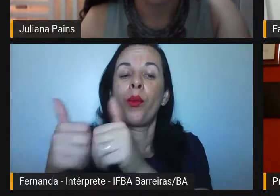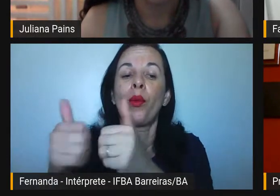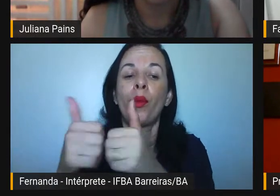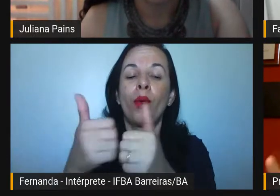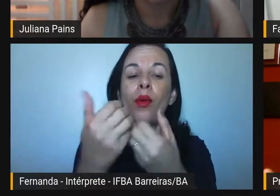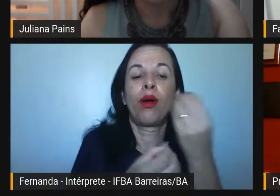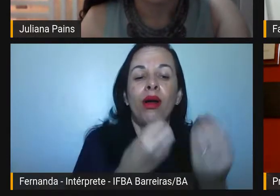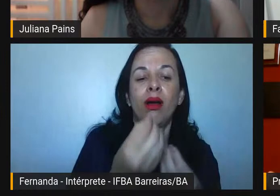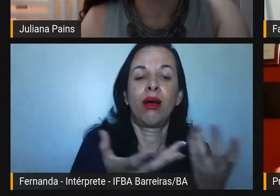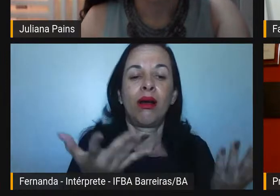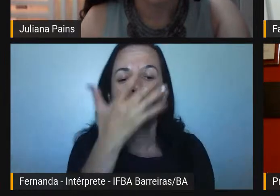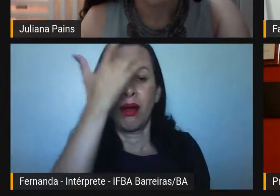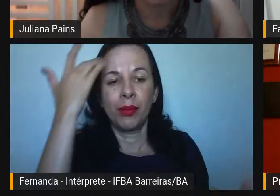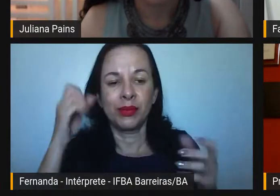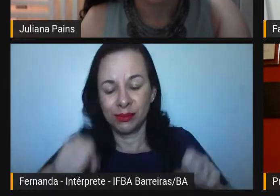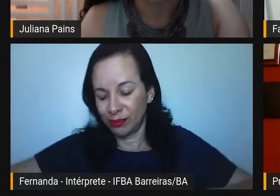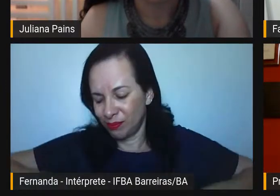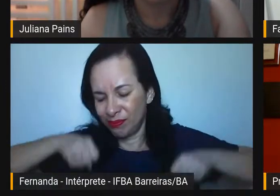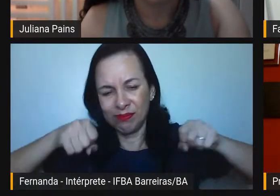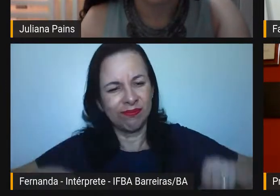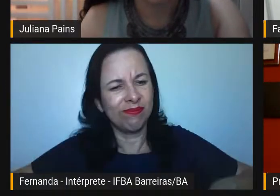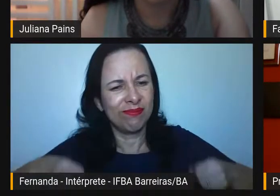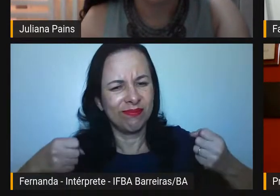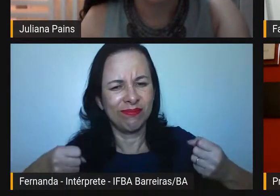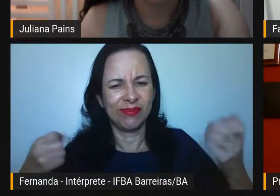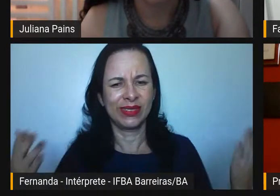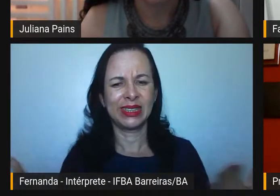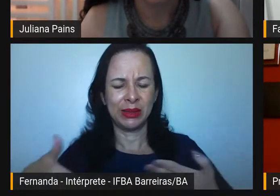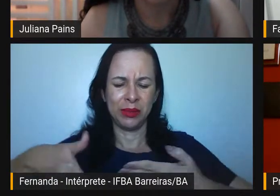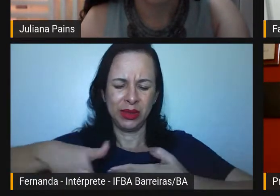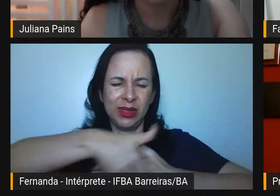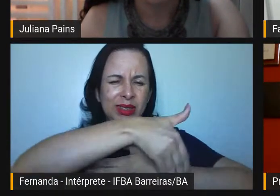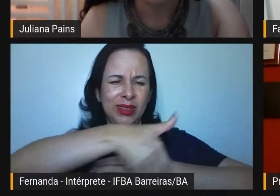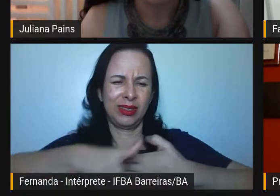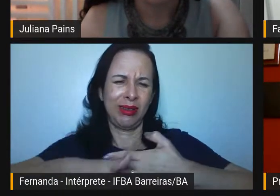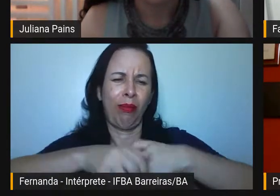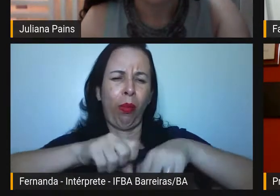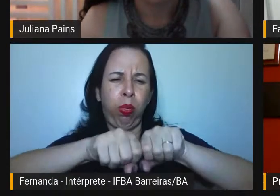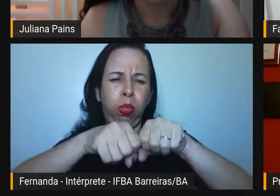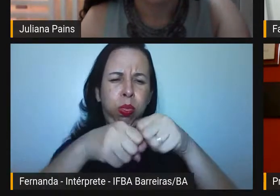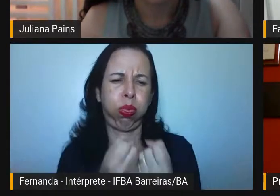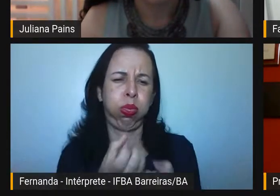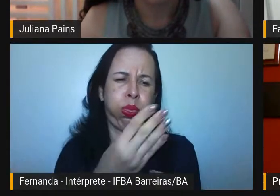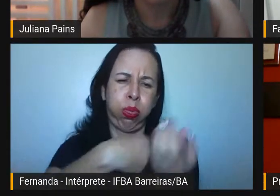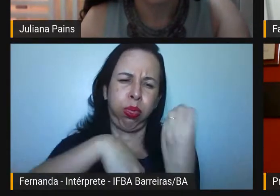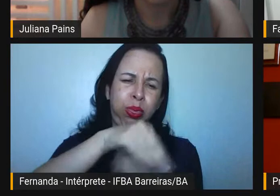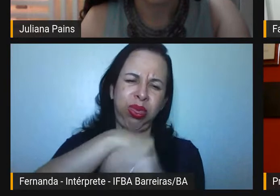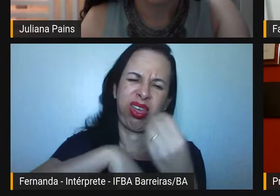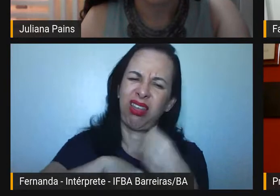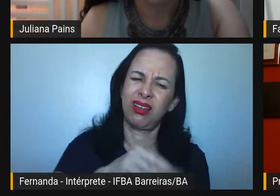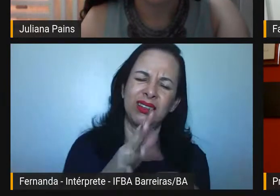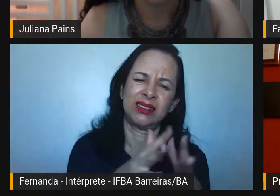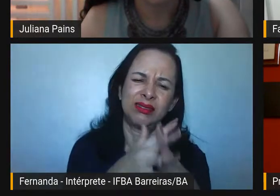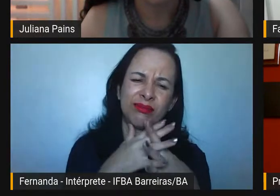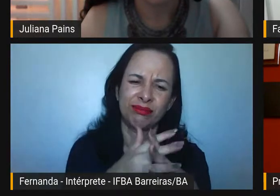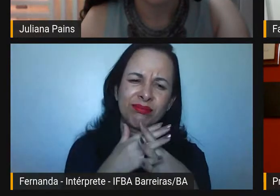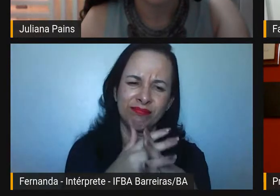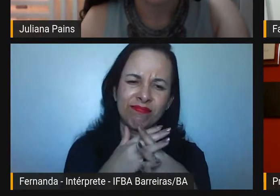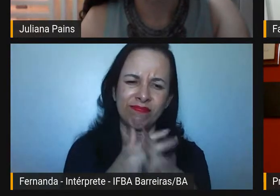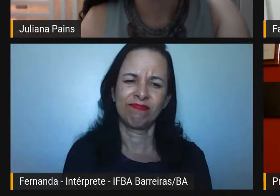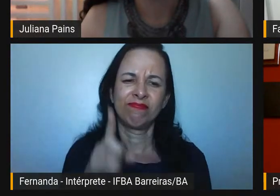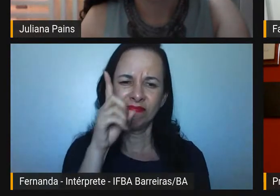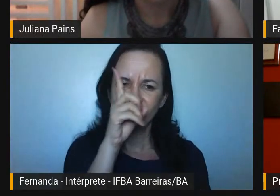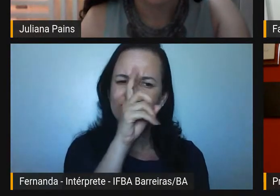a situação das Calçadas é é algo que é continuar eu tenho que garantir o acesso do momento que a pessoa